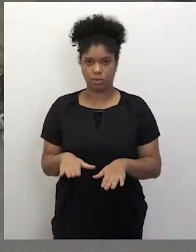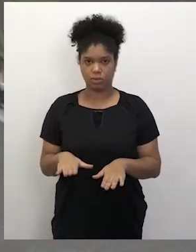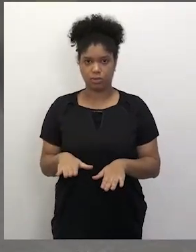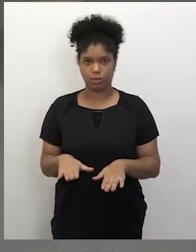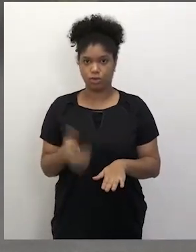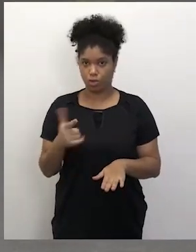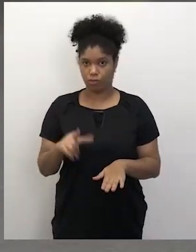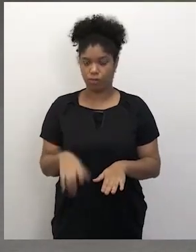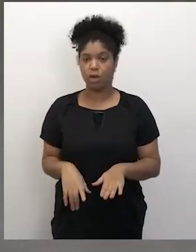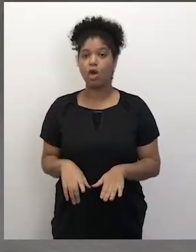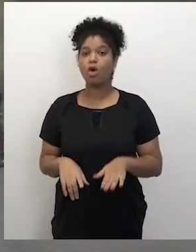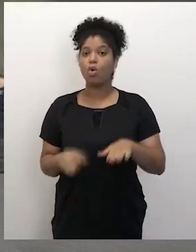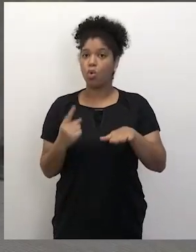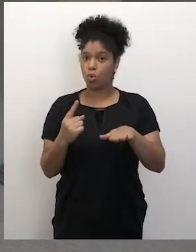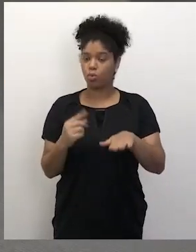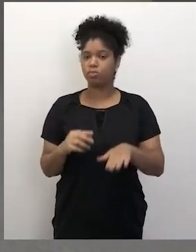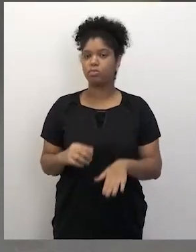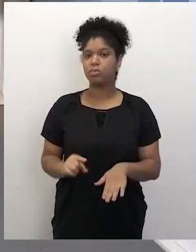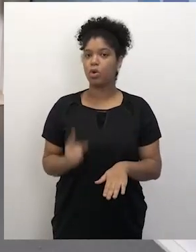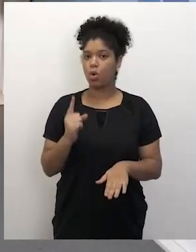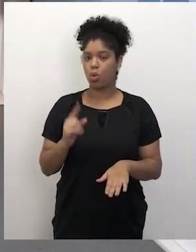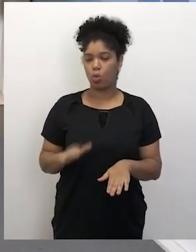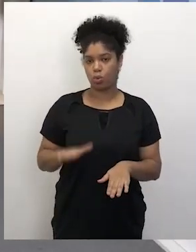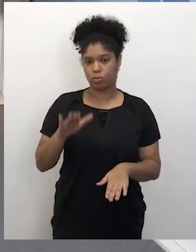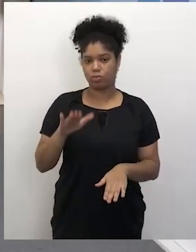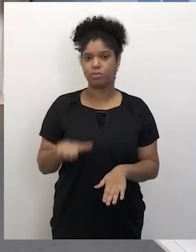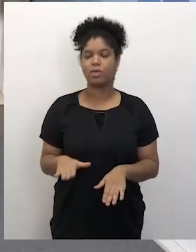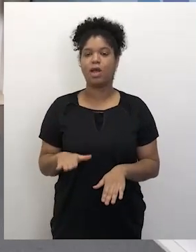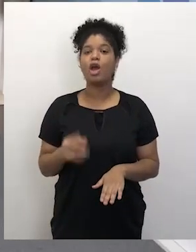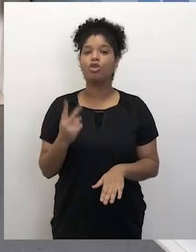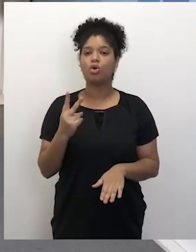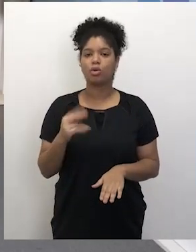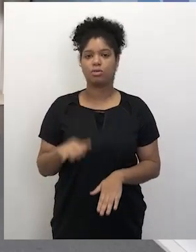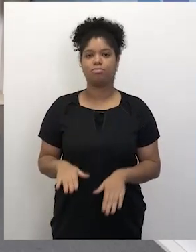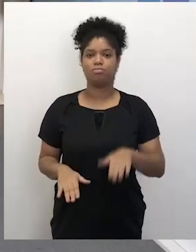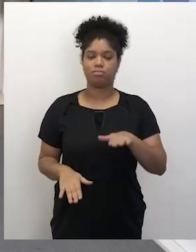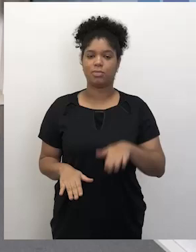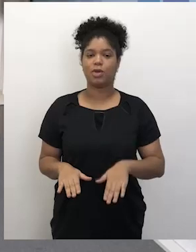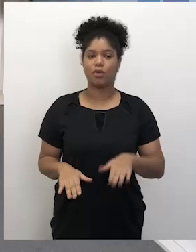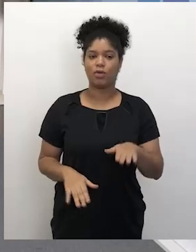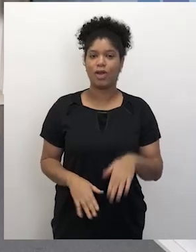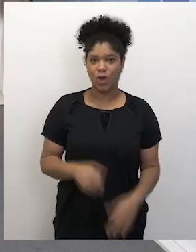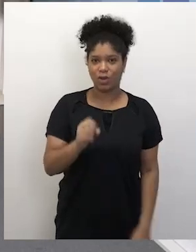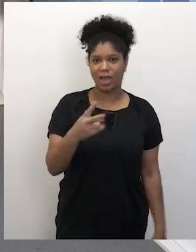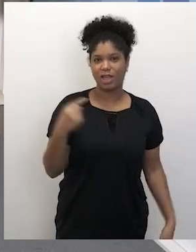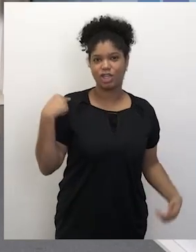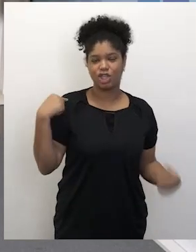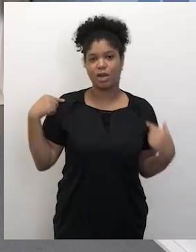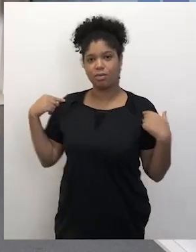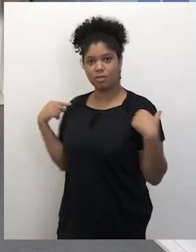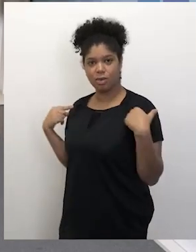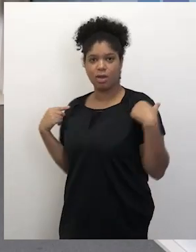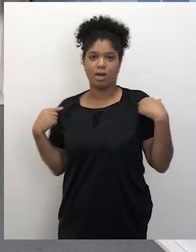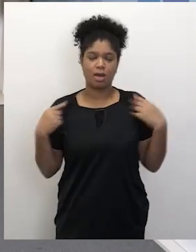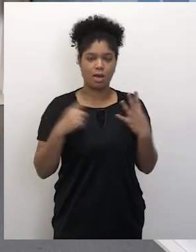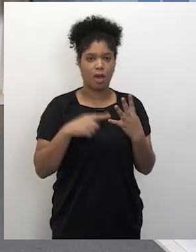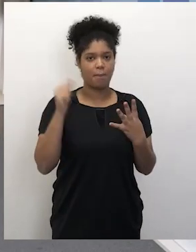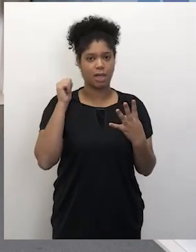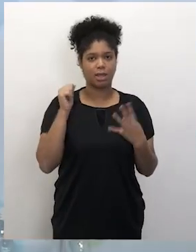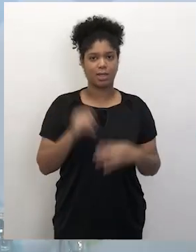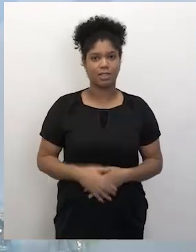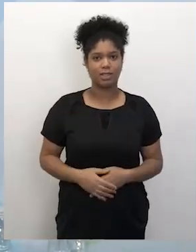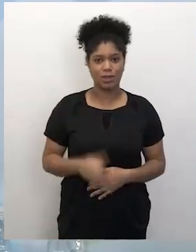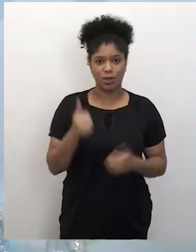Um, dois. E ginga pra trás. Tan, tranquilo. Tan, tan, tan, tan, tan, tan, tan. Solta o som de DJ. Vamos com a música, esse bloco, pra